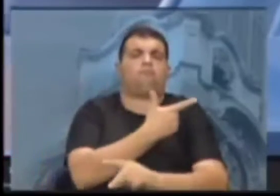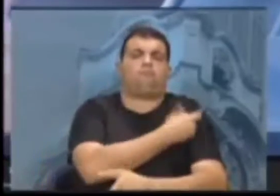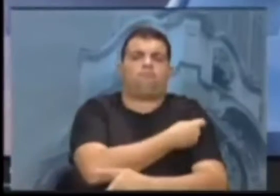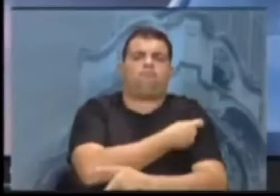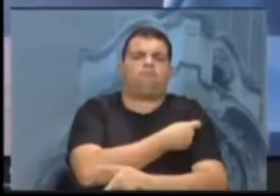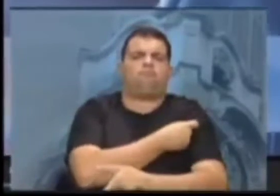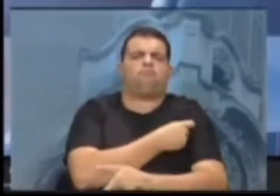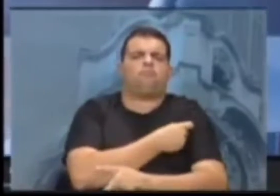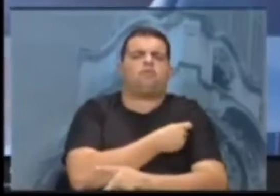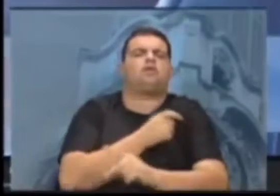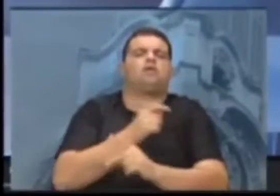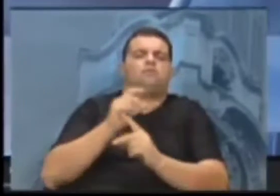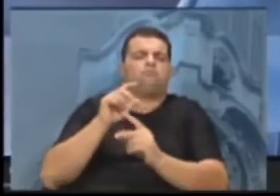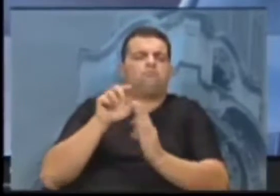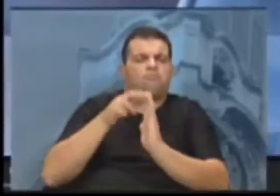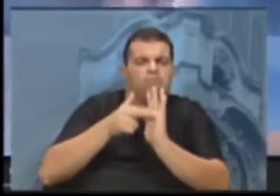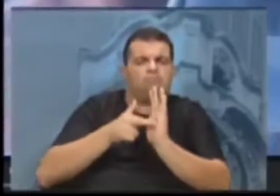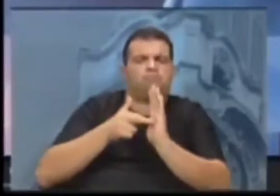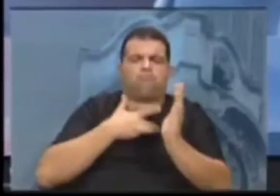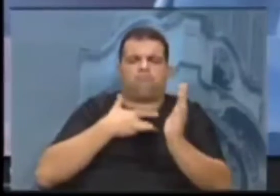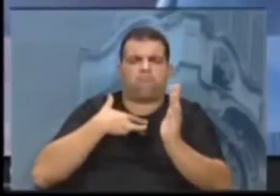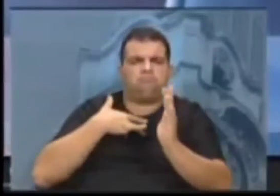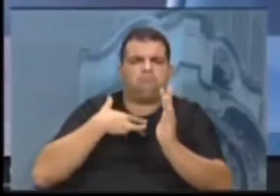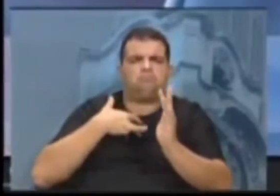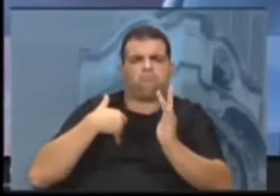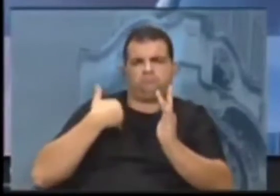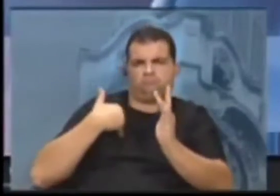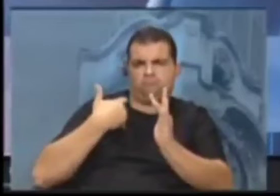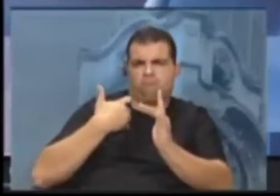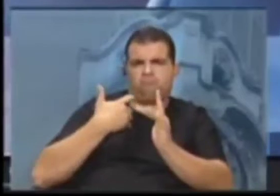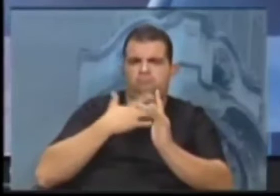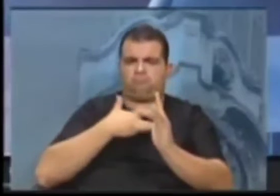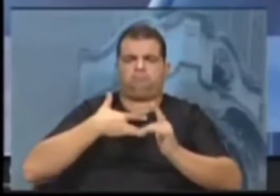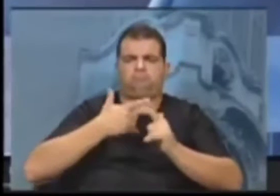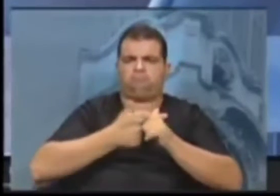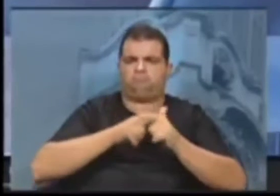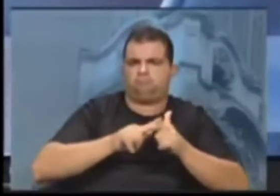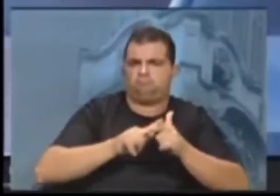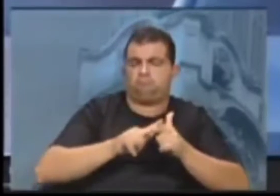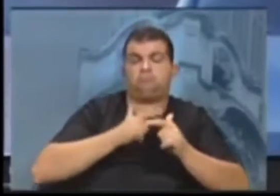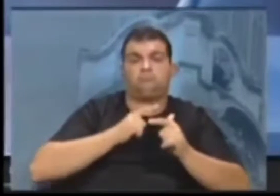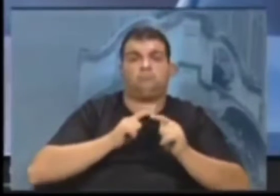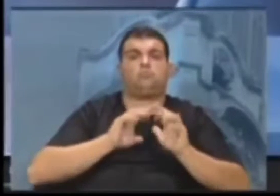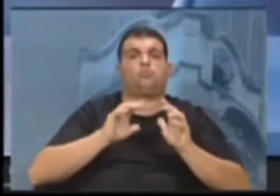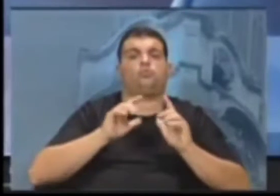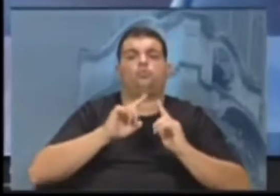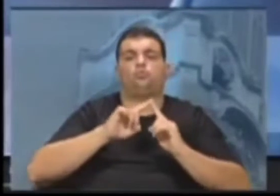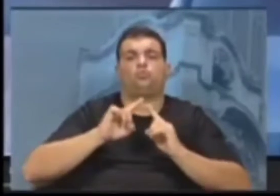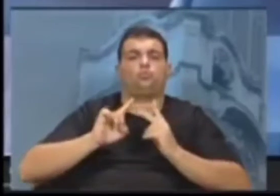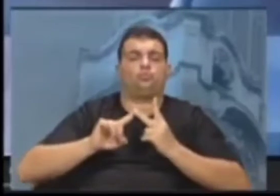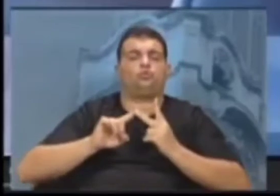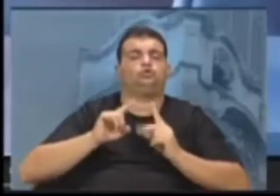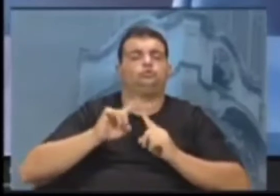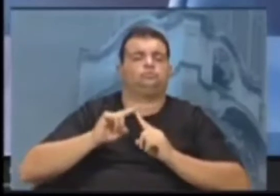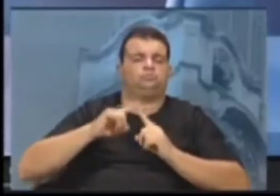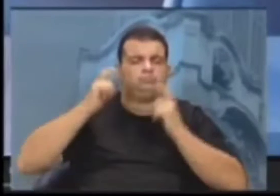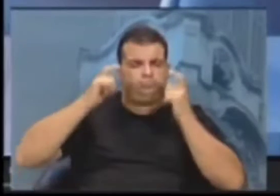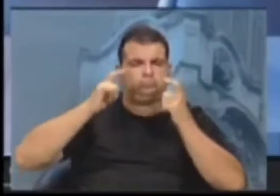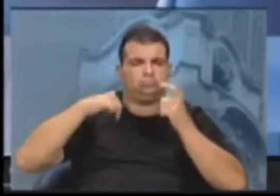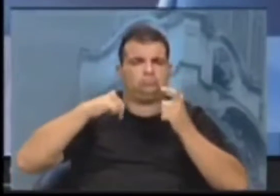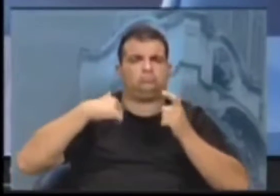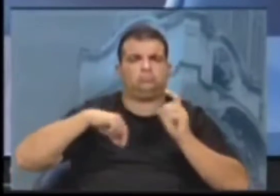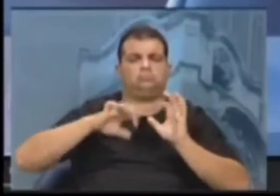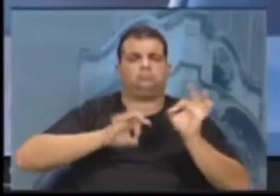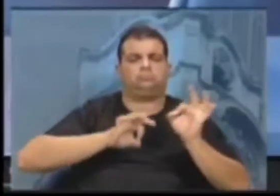idade, de problemas de saúde. Então, a gente teria que ter essas 2 frentes na linha de vacinação. Então, é essa a ideia do